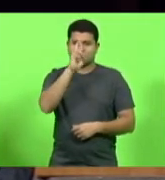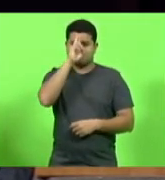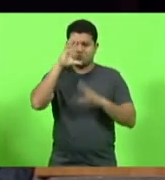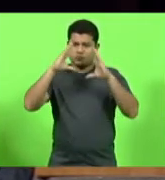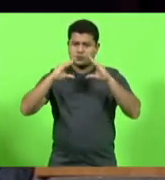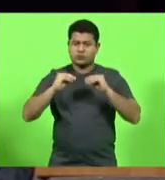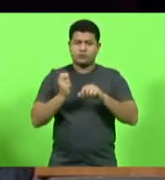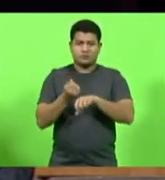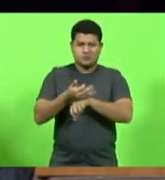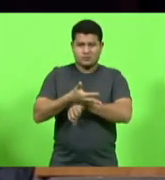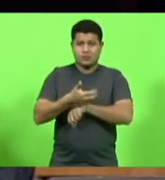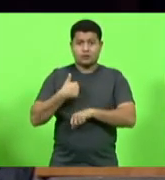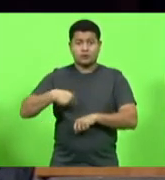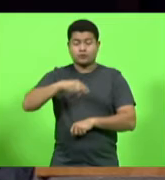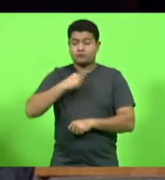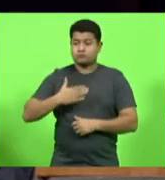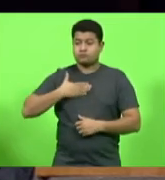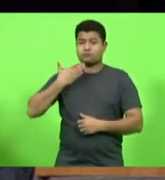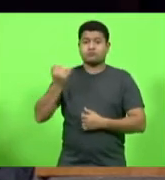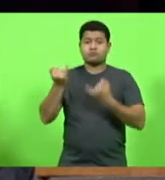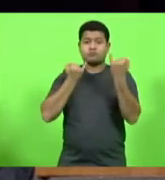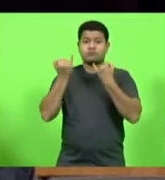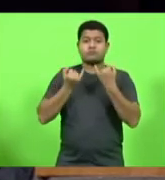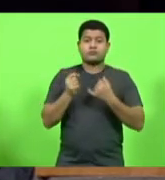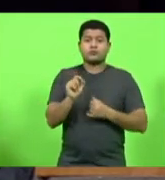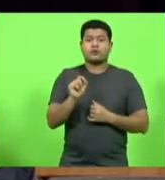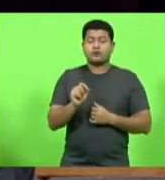nós fomos surpreendidos